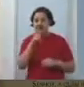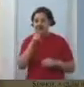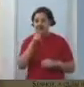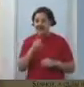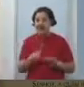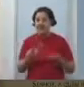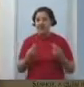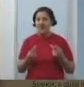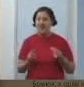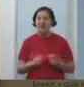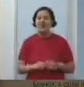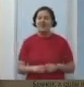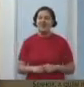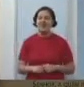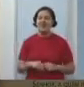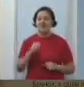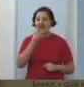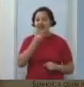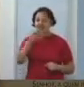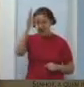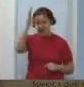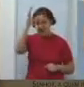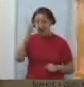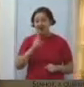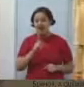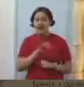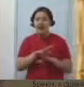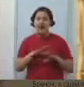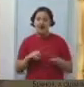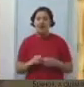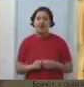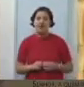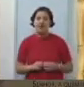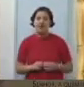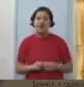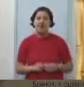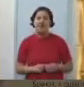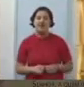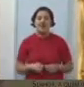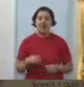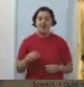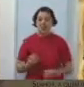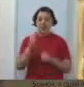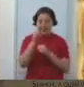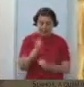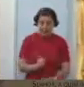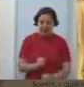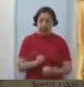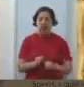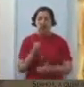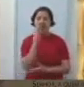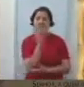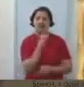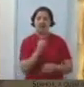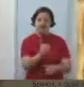fazia cerca. Nunca terminava fazer a cerca, porque punha o poste, o morião, socava, pois que socava,